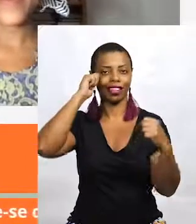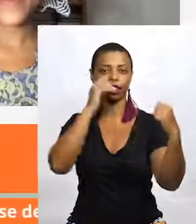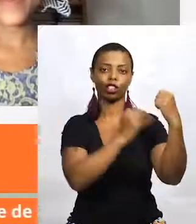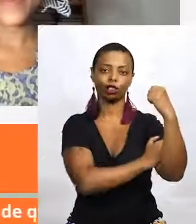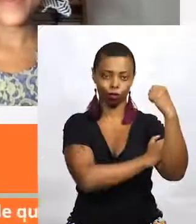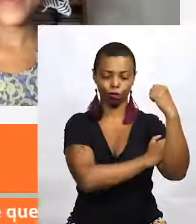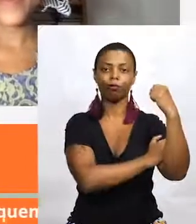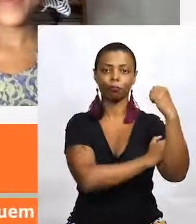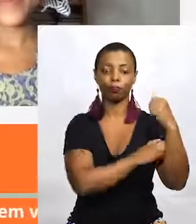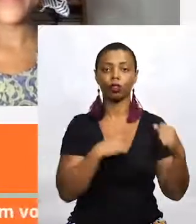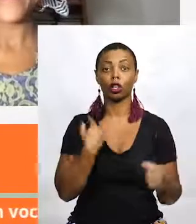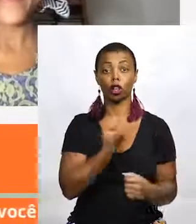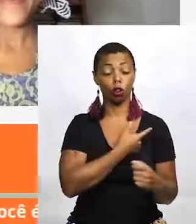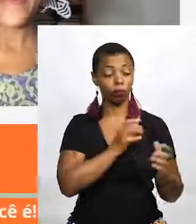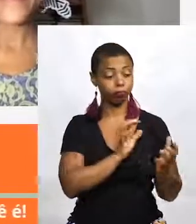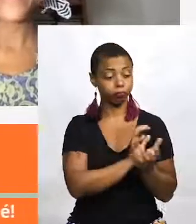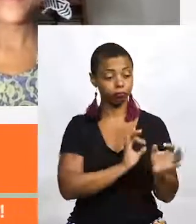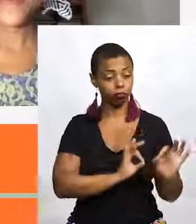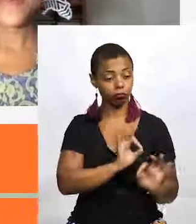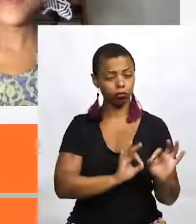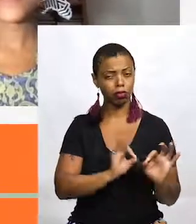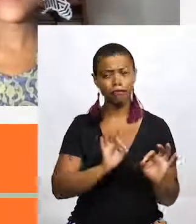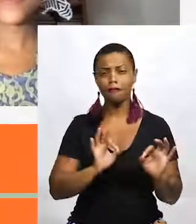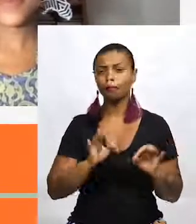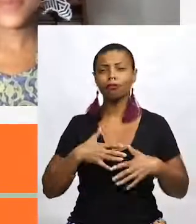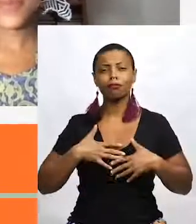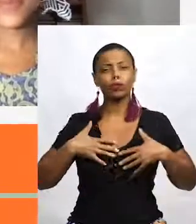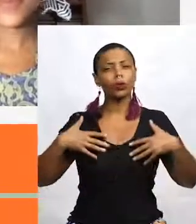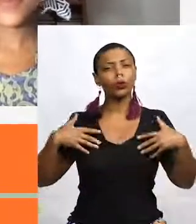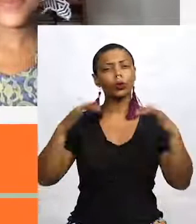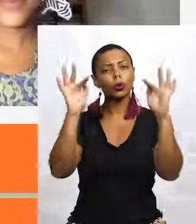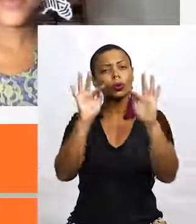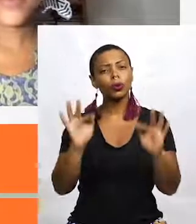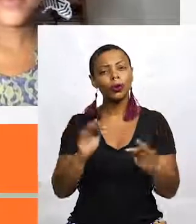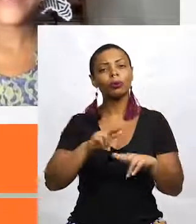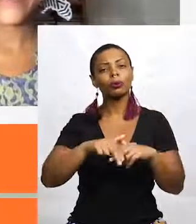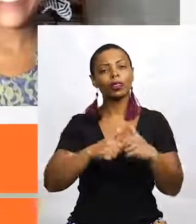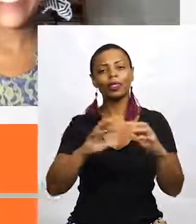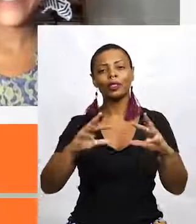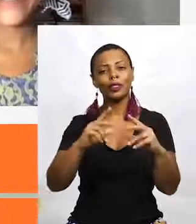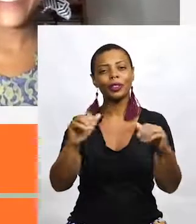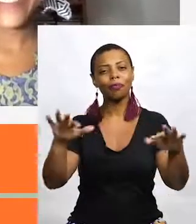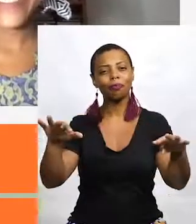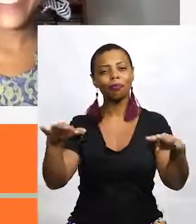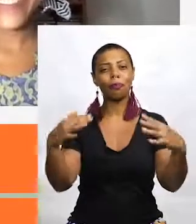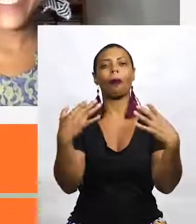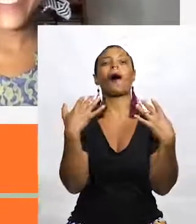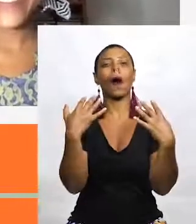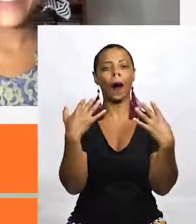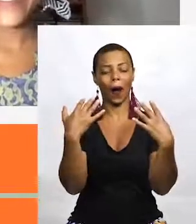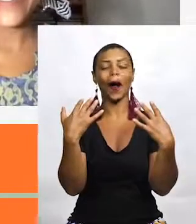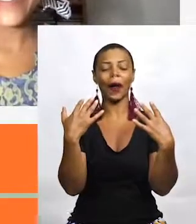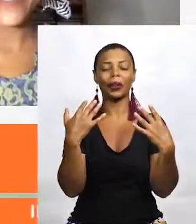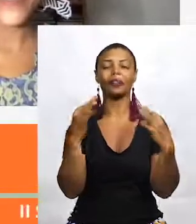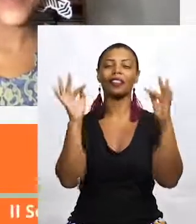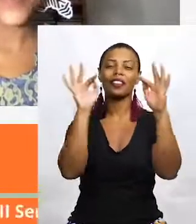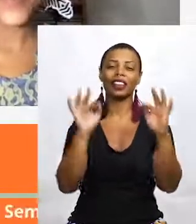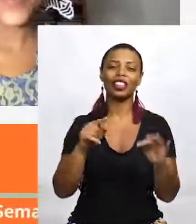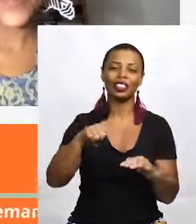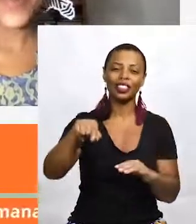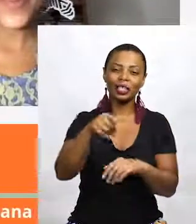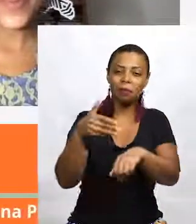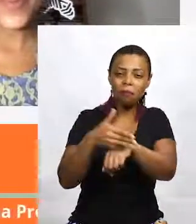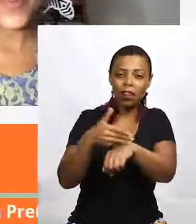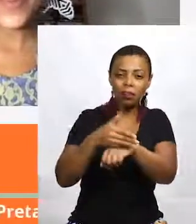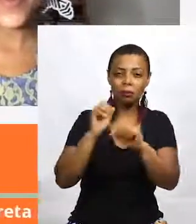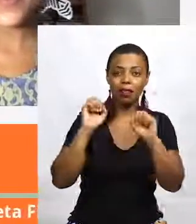muito felizes e honrados em receber vocês aqui, receber todos, todas e todes aqui. Estamos felizes com a participação de vocês nesse